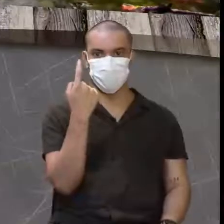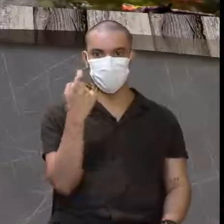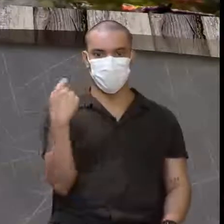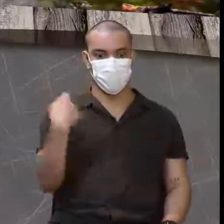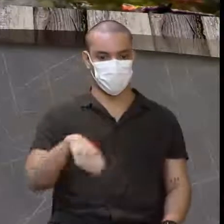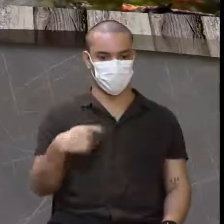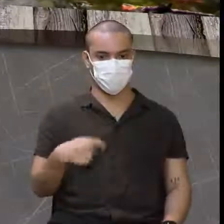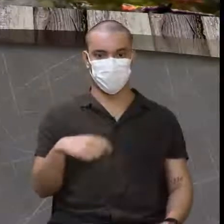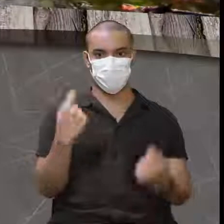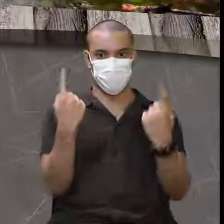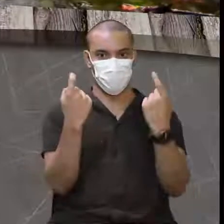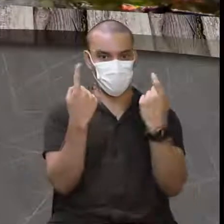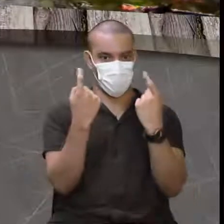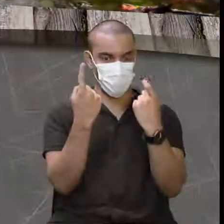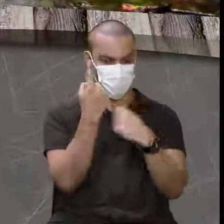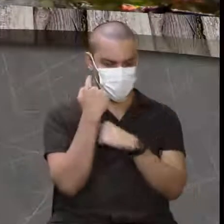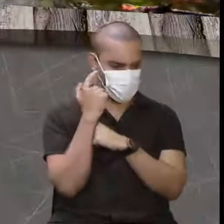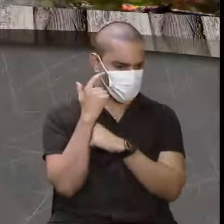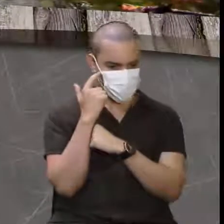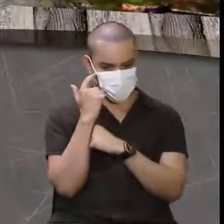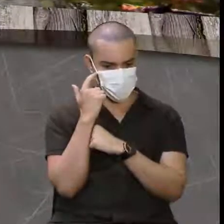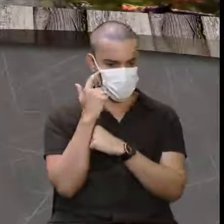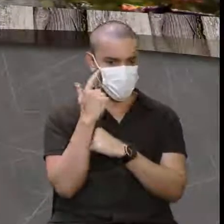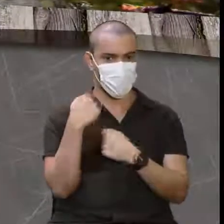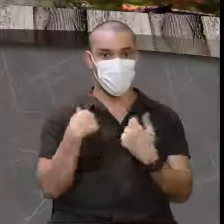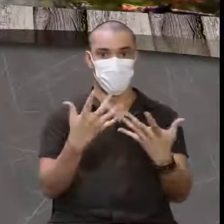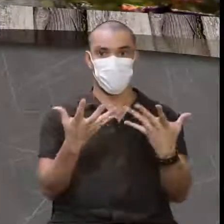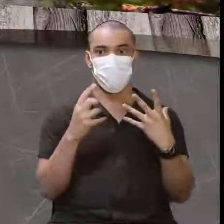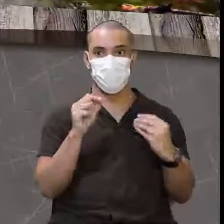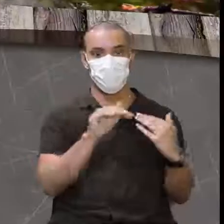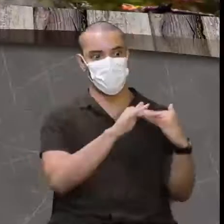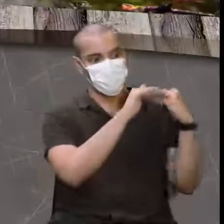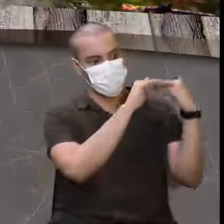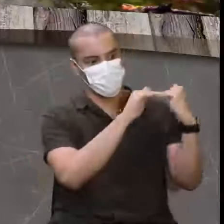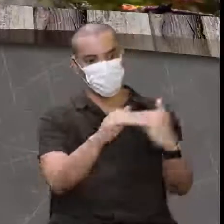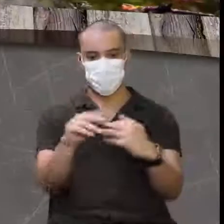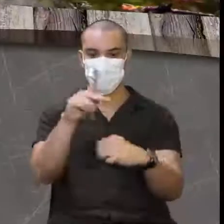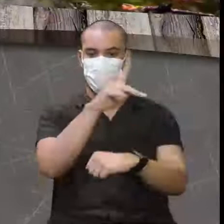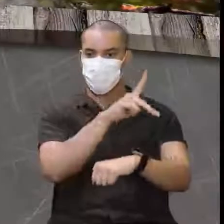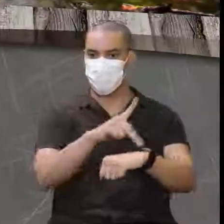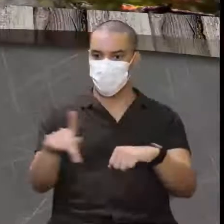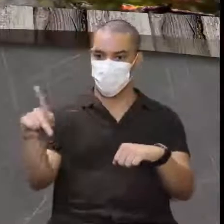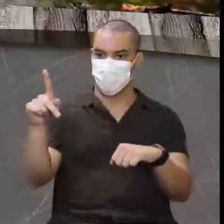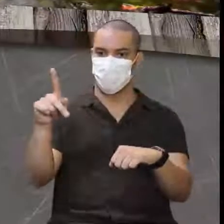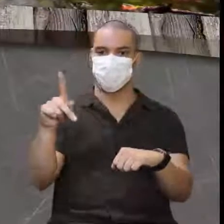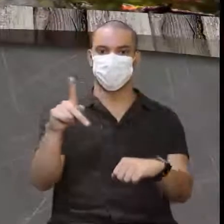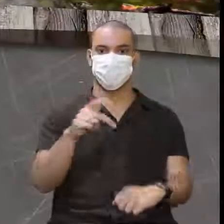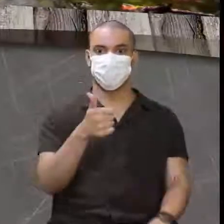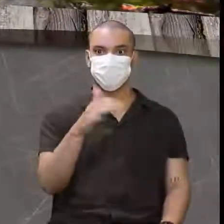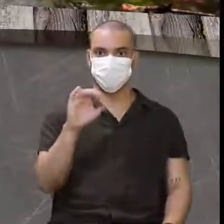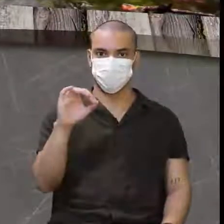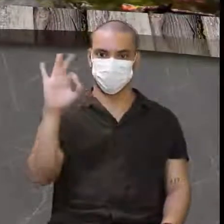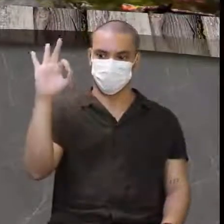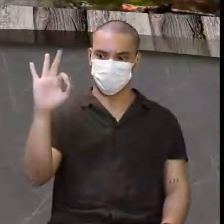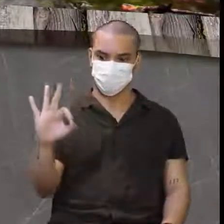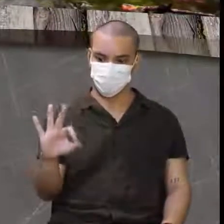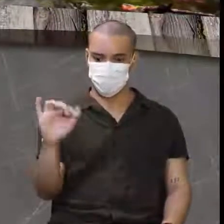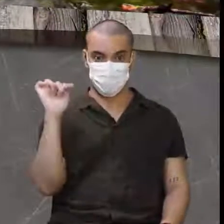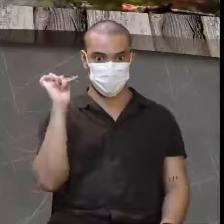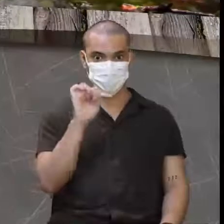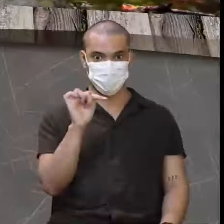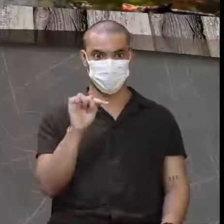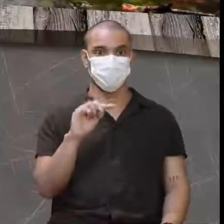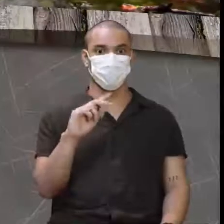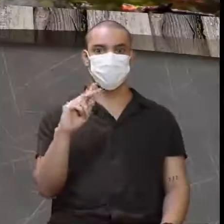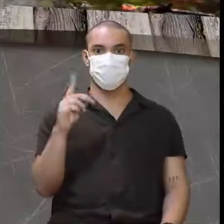necessidades que ele queria. Ele queria obter uma linhagem pura. Dessa linhagem pura, que eram